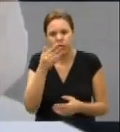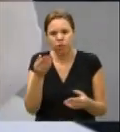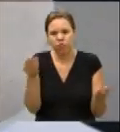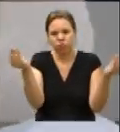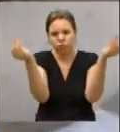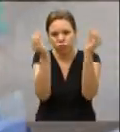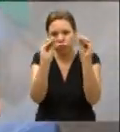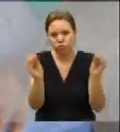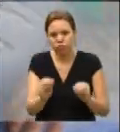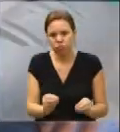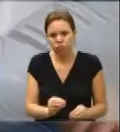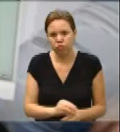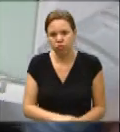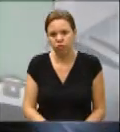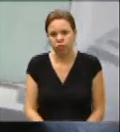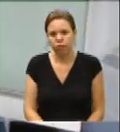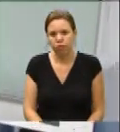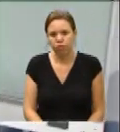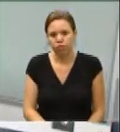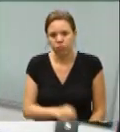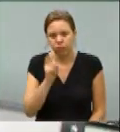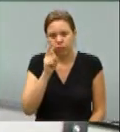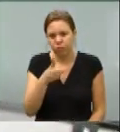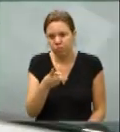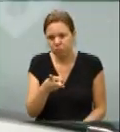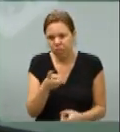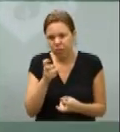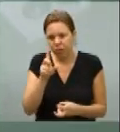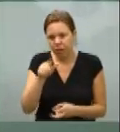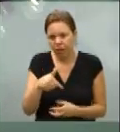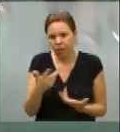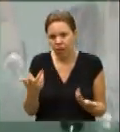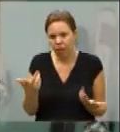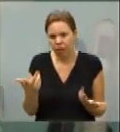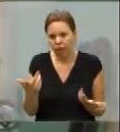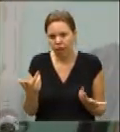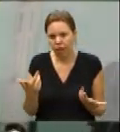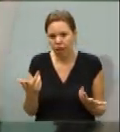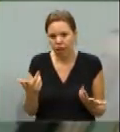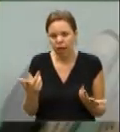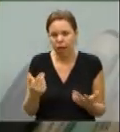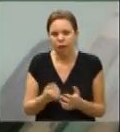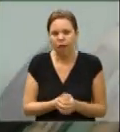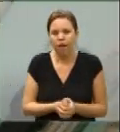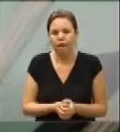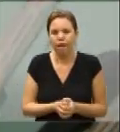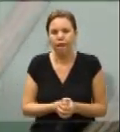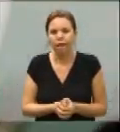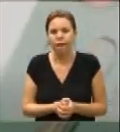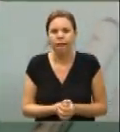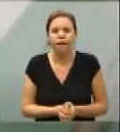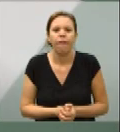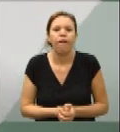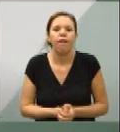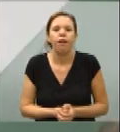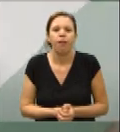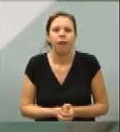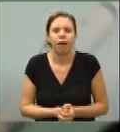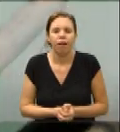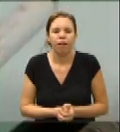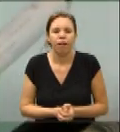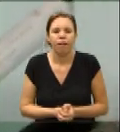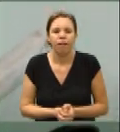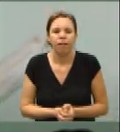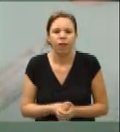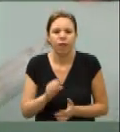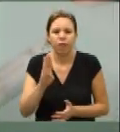já consegue enxergar que é o Batman. Sim, Aqui já dá para ver um pouquinho do rosto dele.